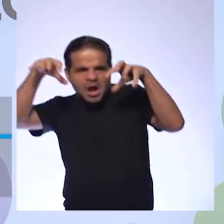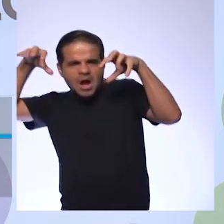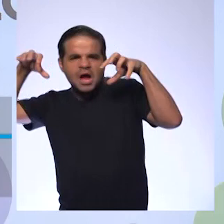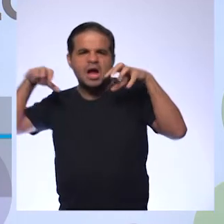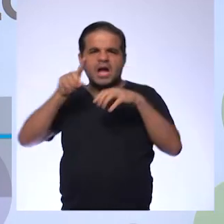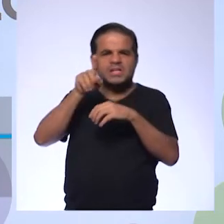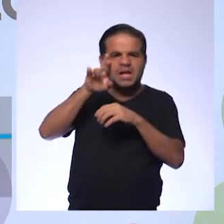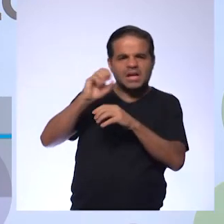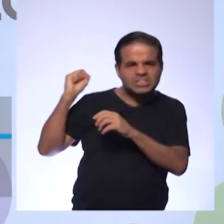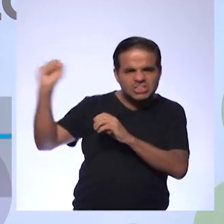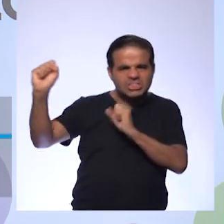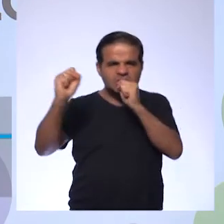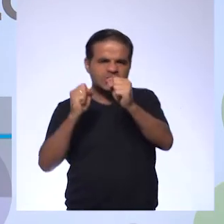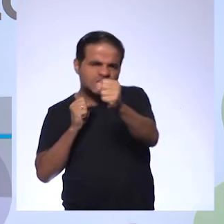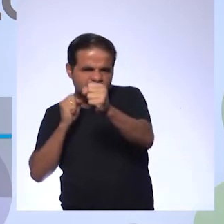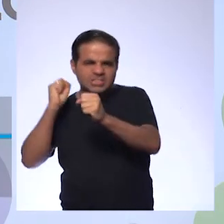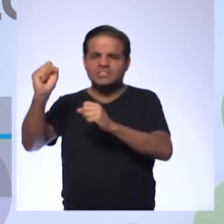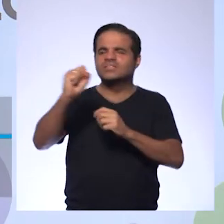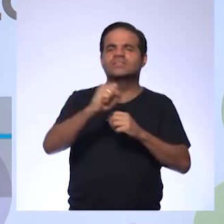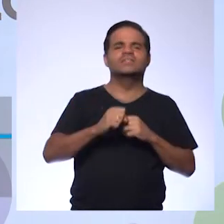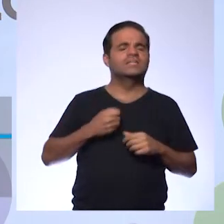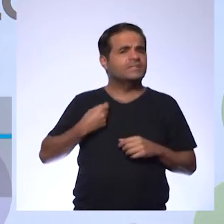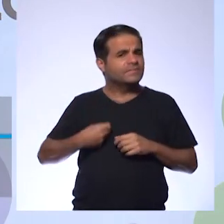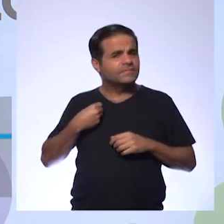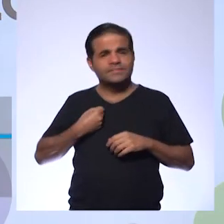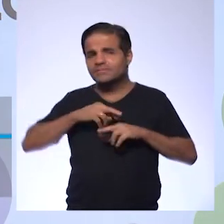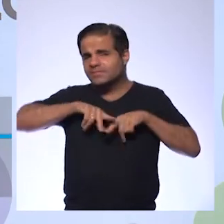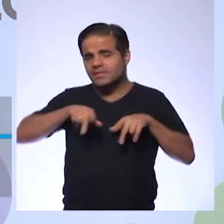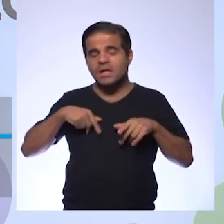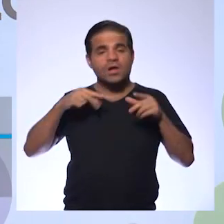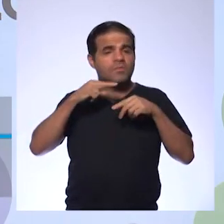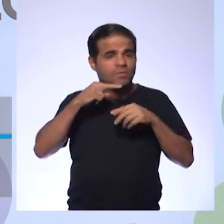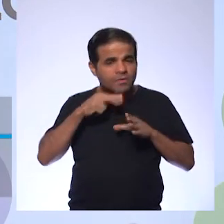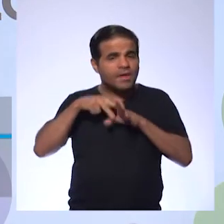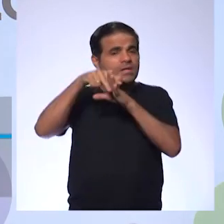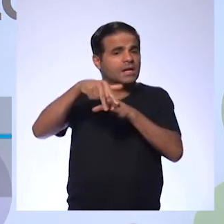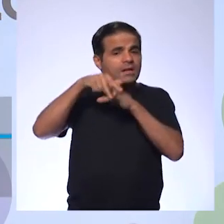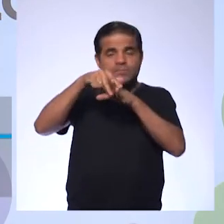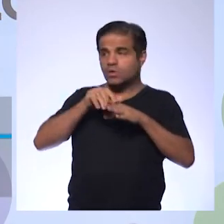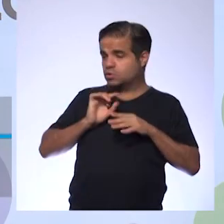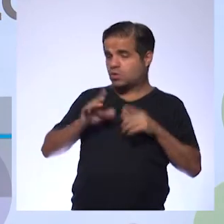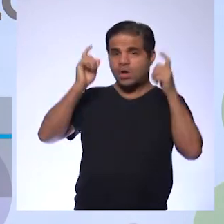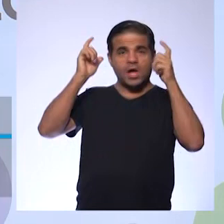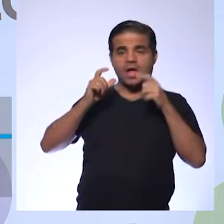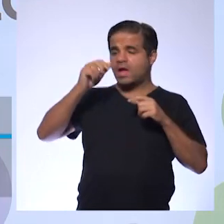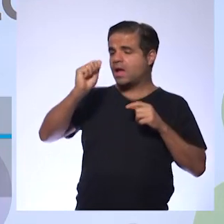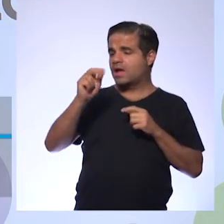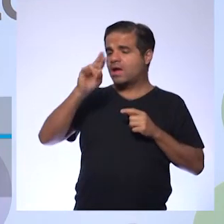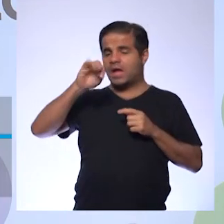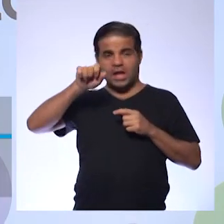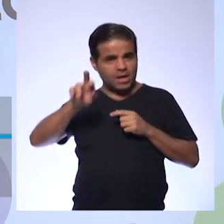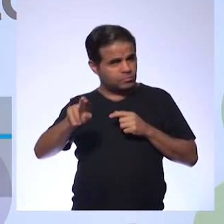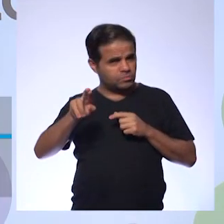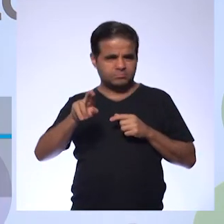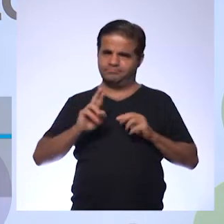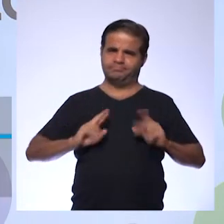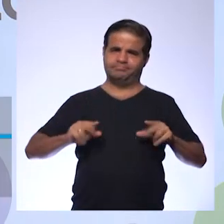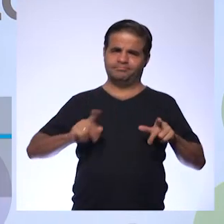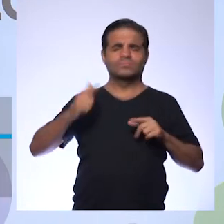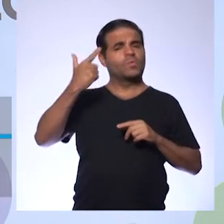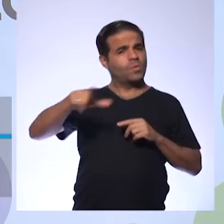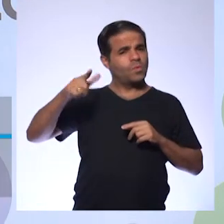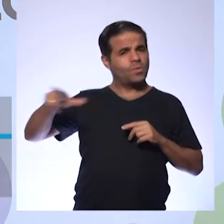E vive diversas aventuras. Ou seja, são as novelas de cavalaria, né? Então, não só o Rei Arthur, como os outros cavaleiros também. E